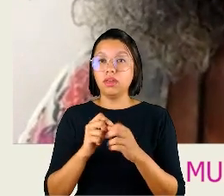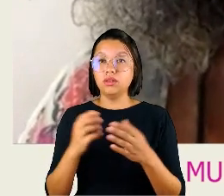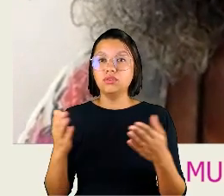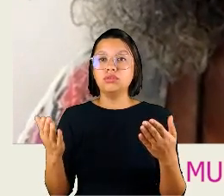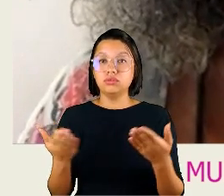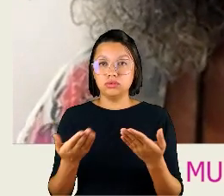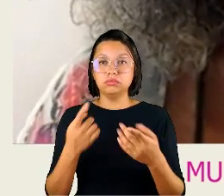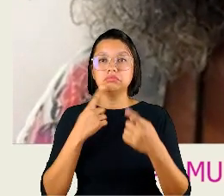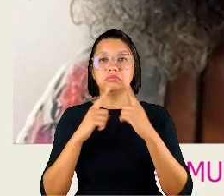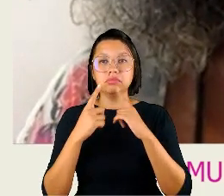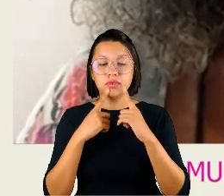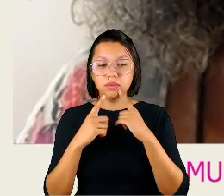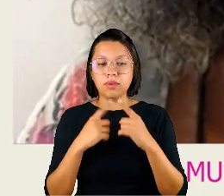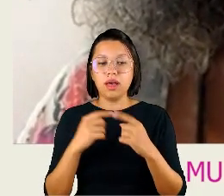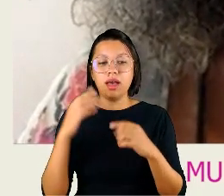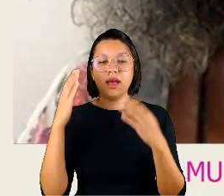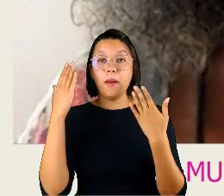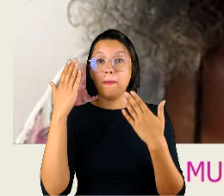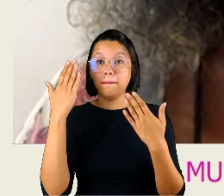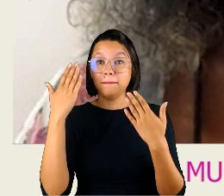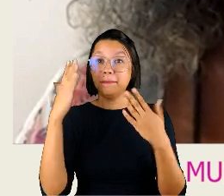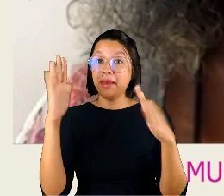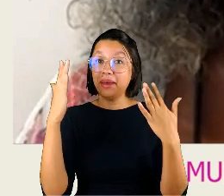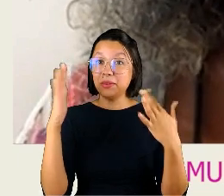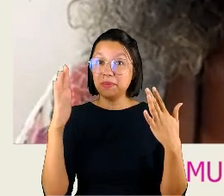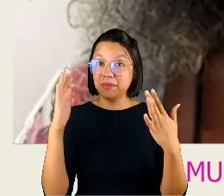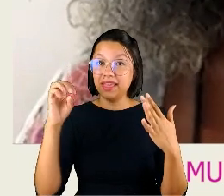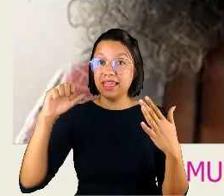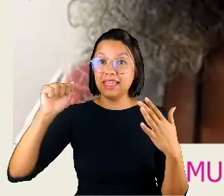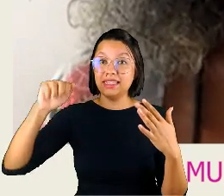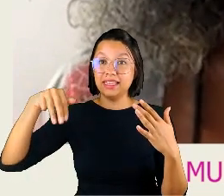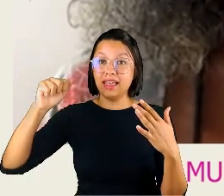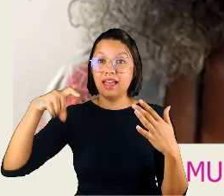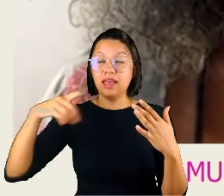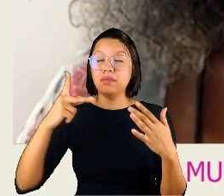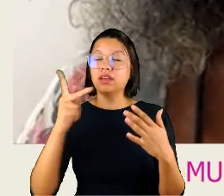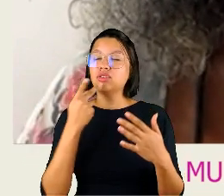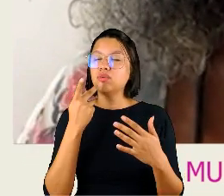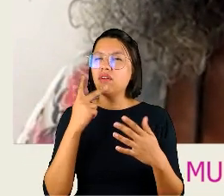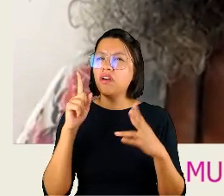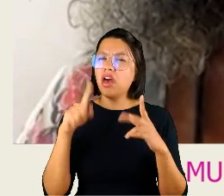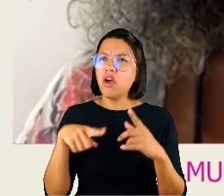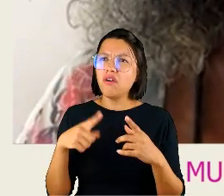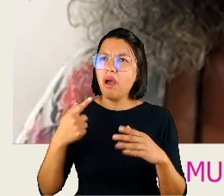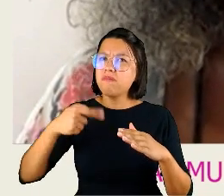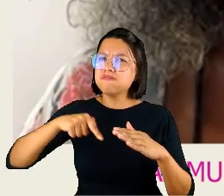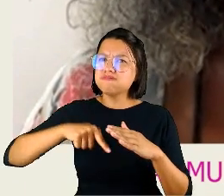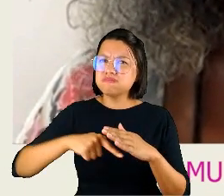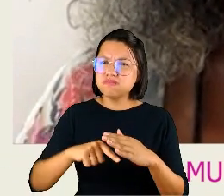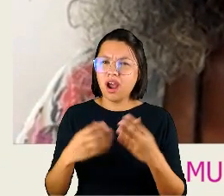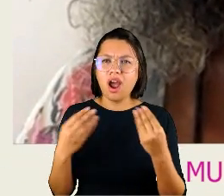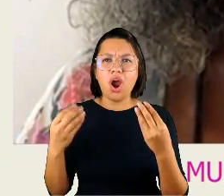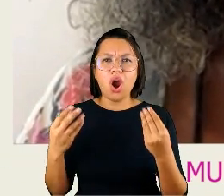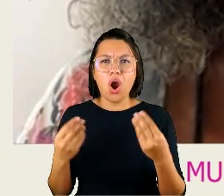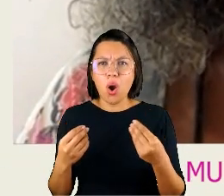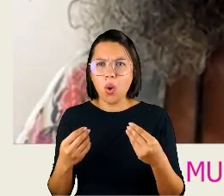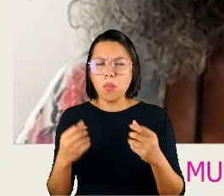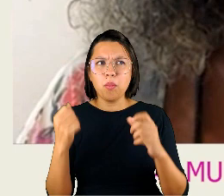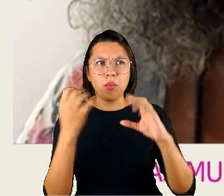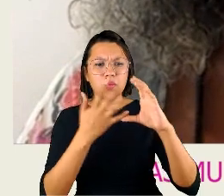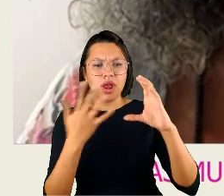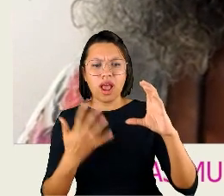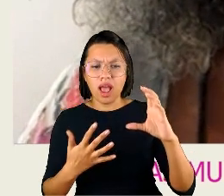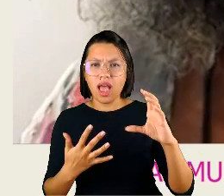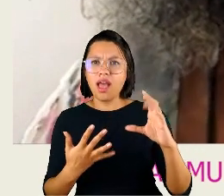do debate. Parabéns, Amanda, foi uma fala assim, extremamente densa, com uma série de aspectos. Eu vou até